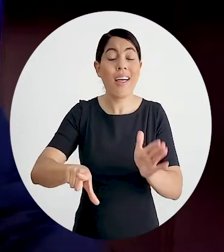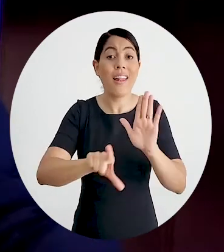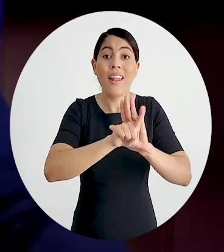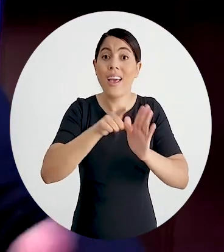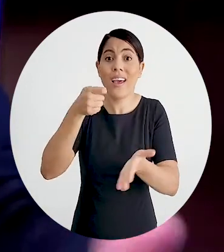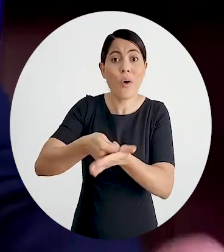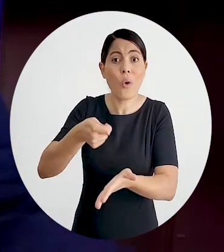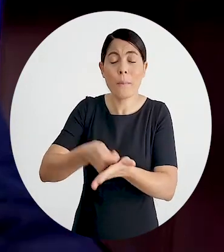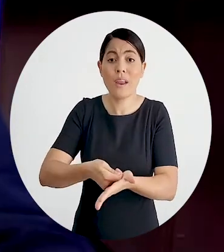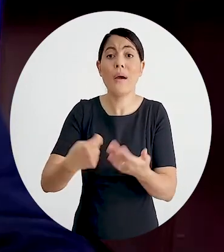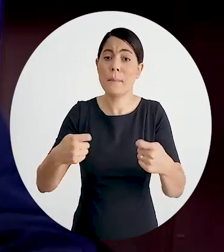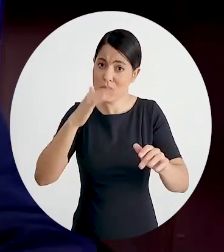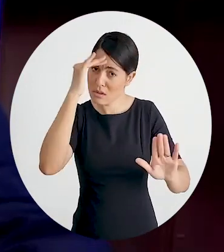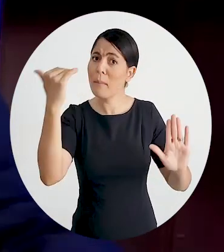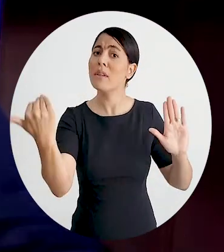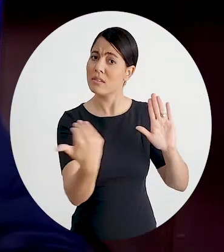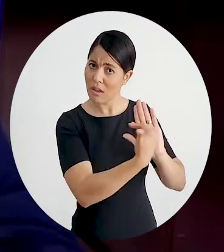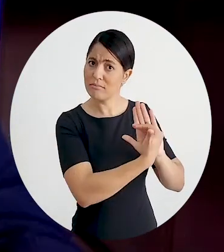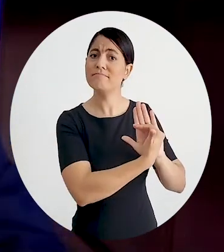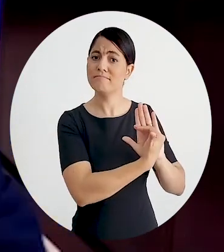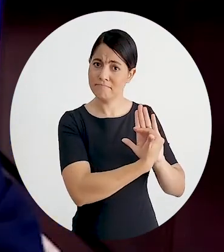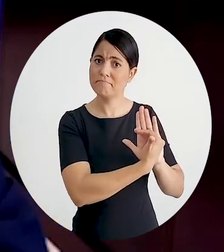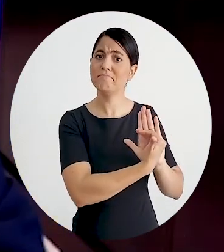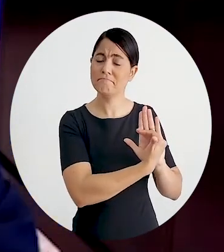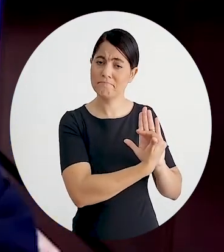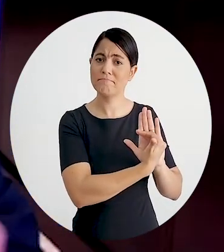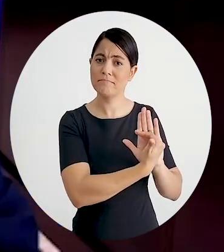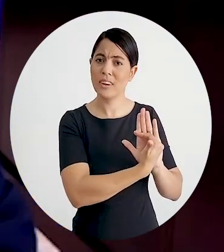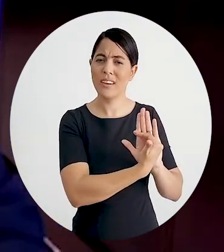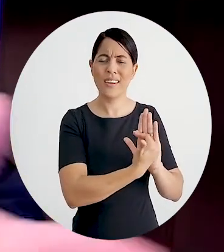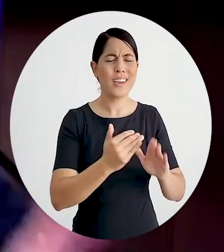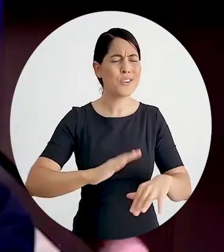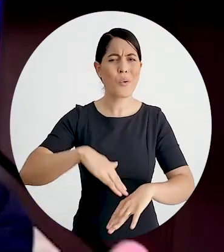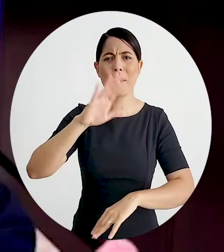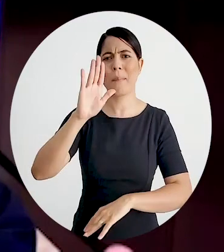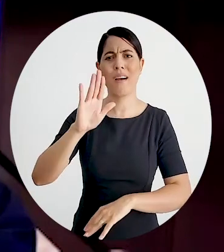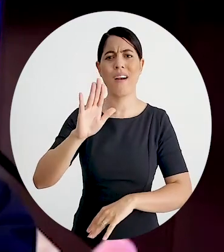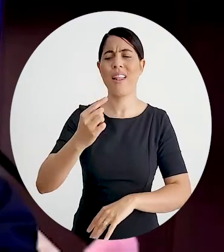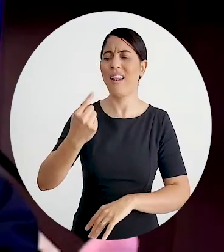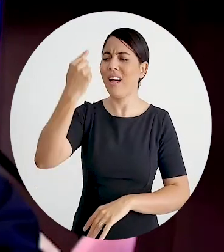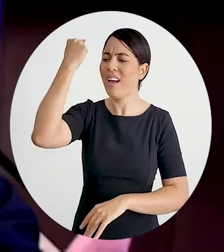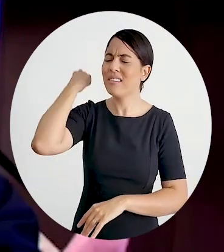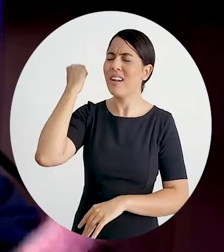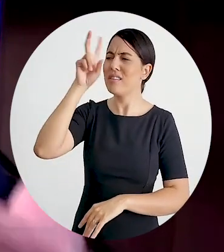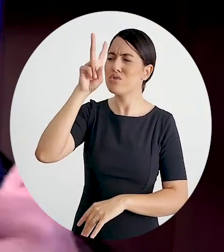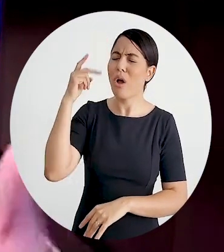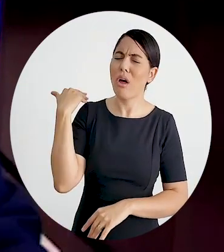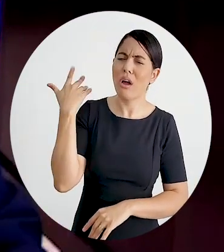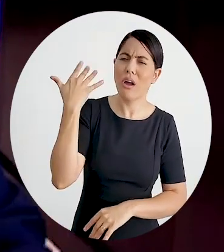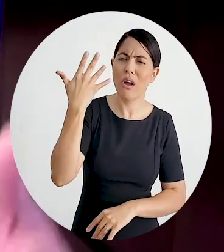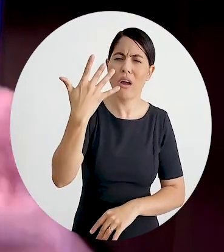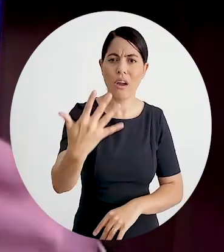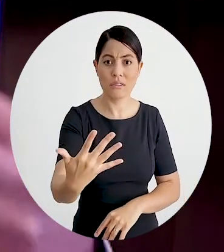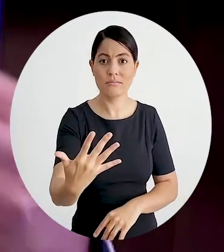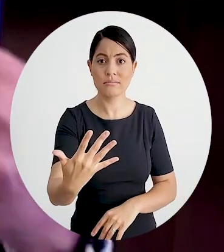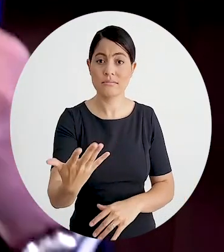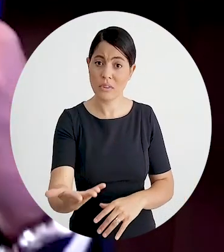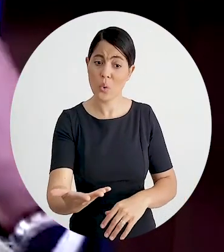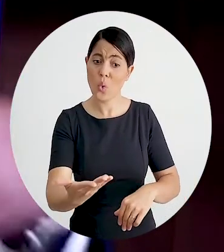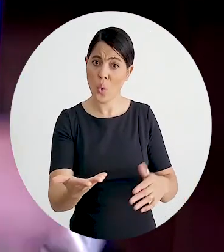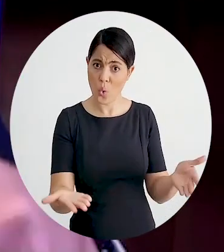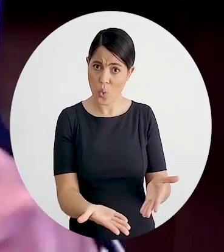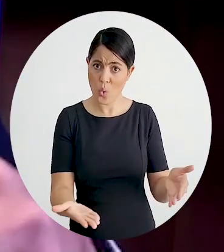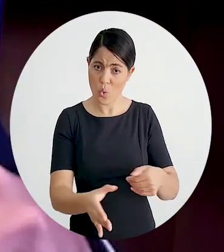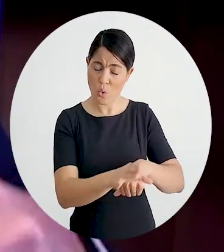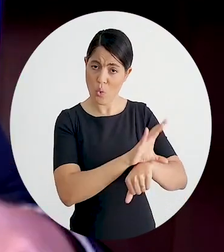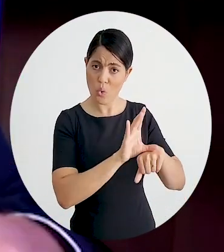É uma obrigação legal. E mais do que isso, uma obrigação histórica. A Constituição